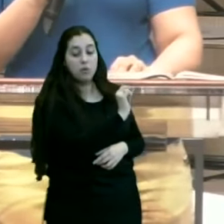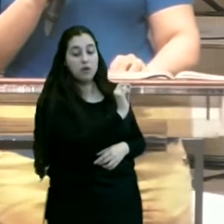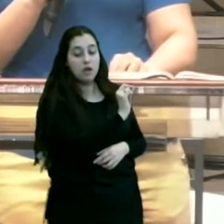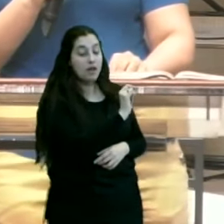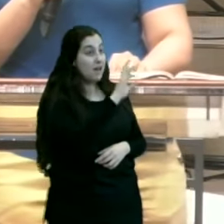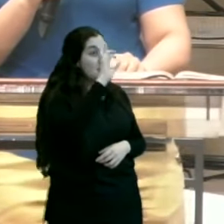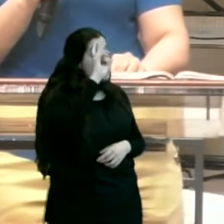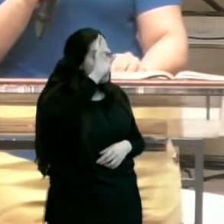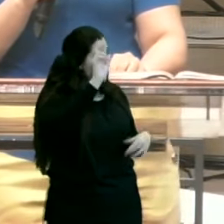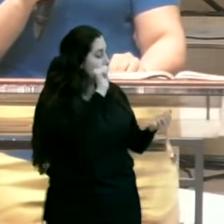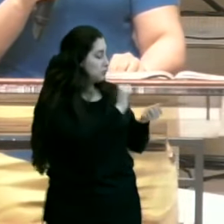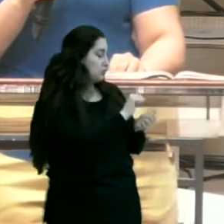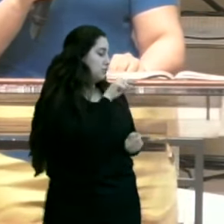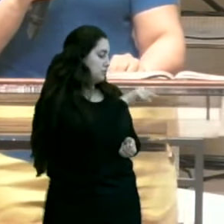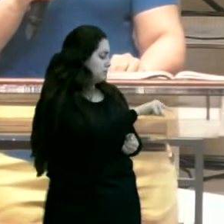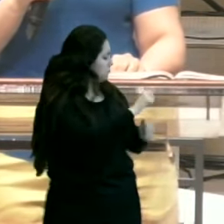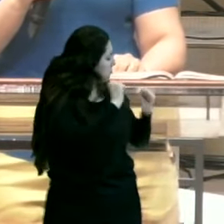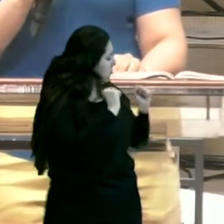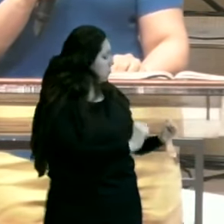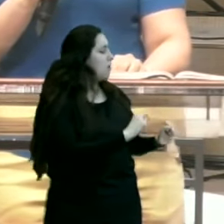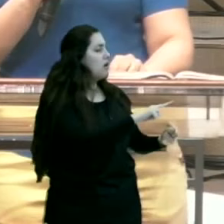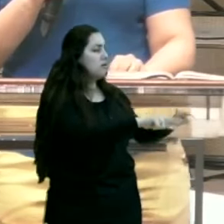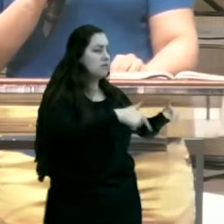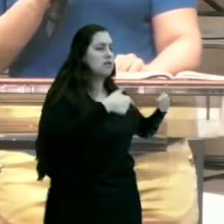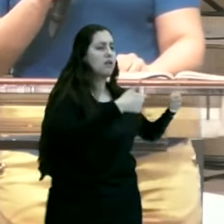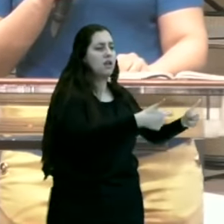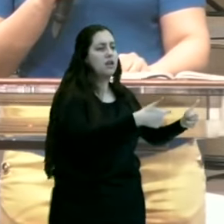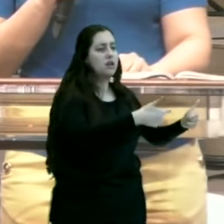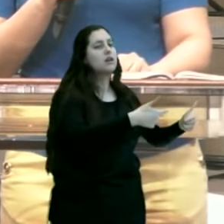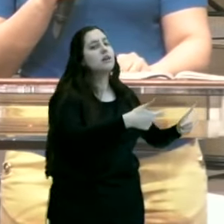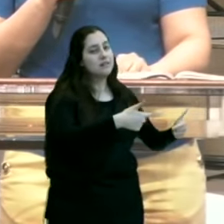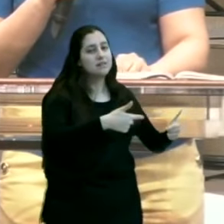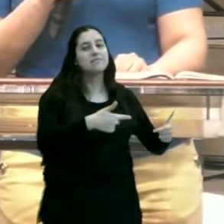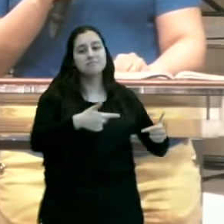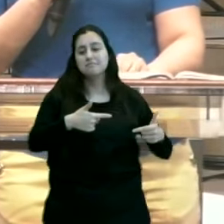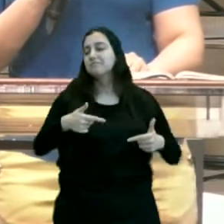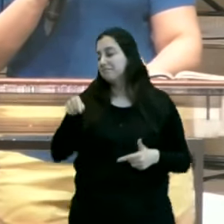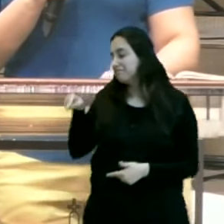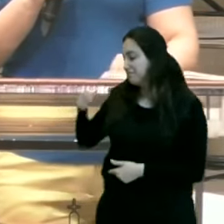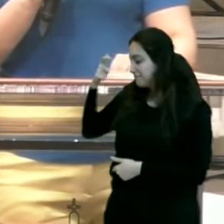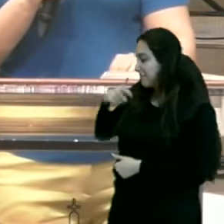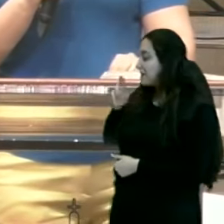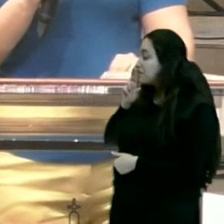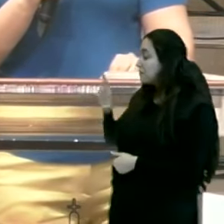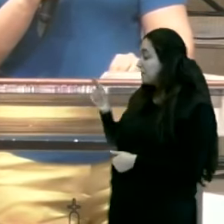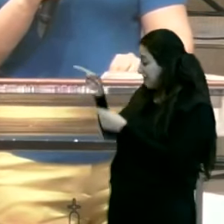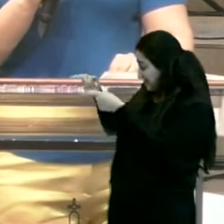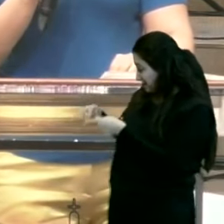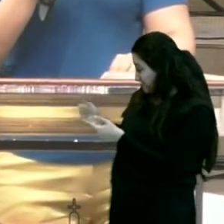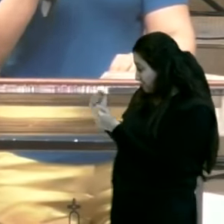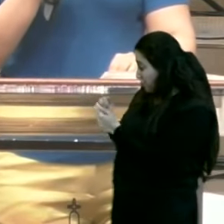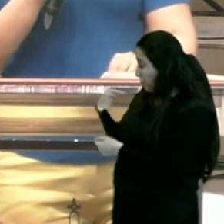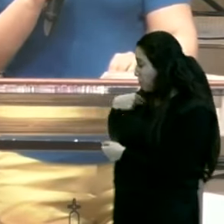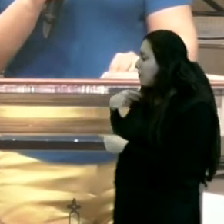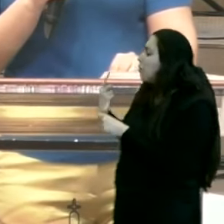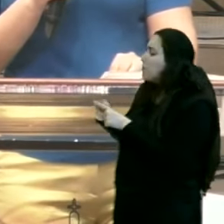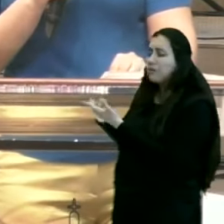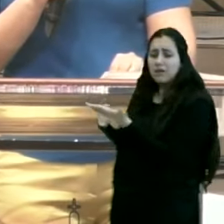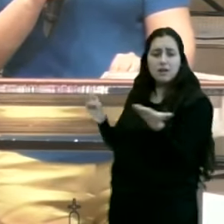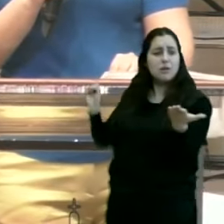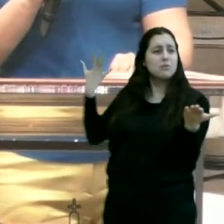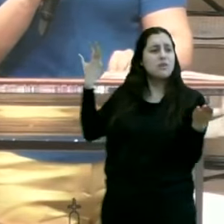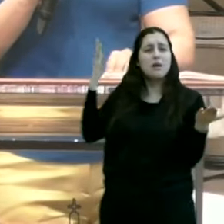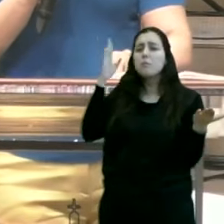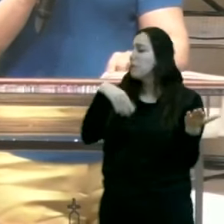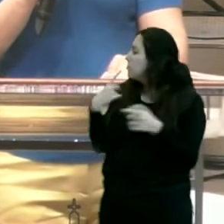com você, poderoso guerreiro. Ah, Senhor, Gideão respondeu, se o Senhor está conosco, por que aconteceu